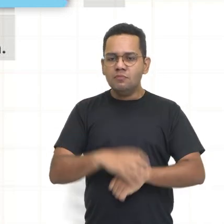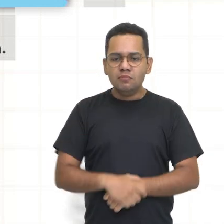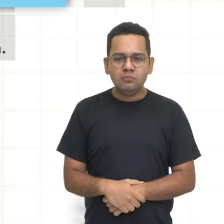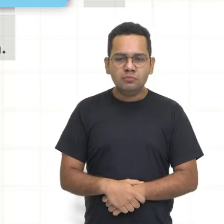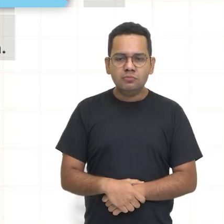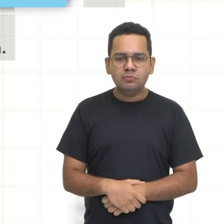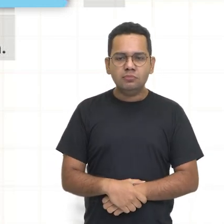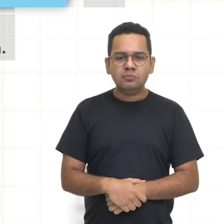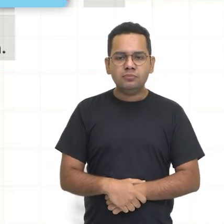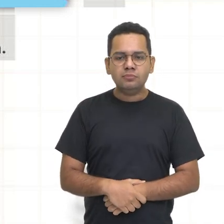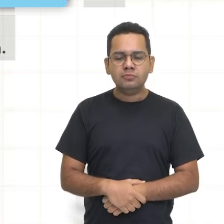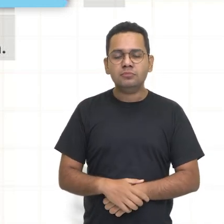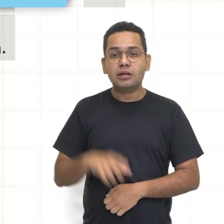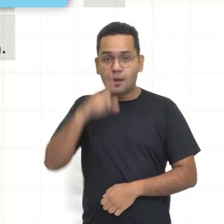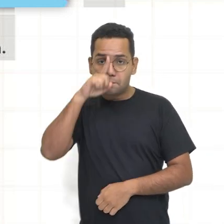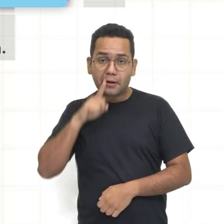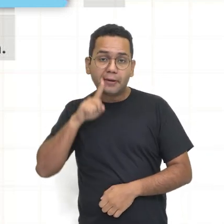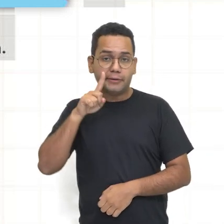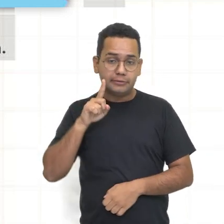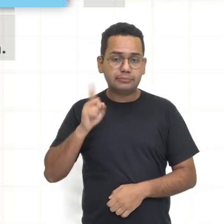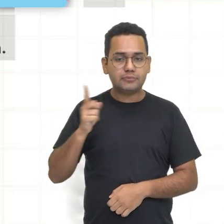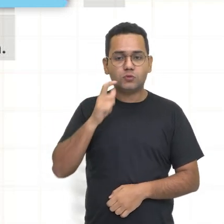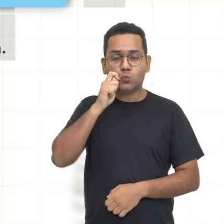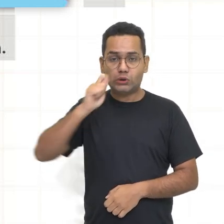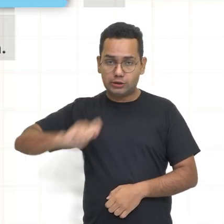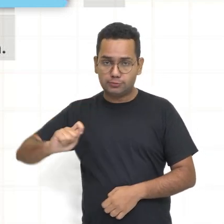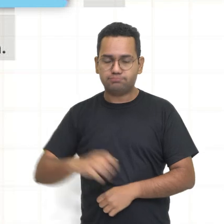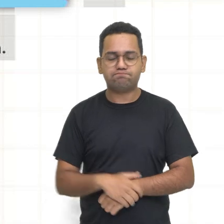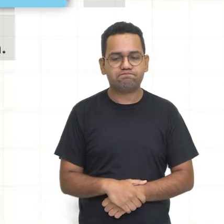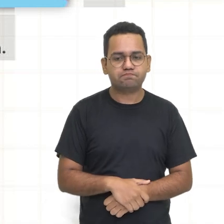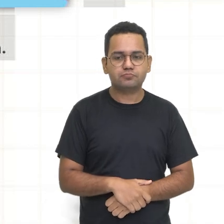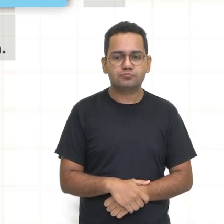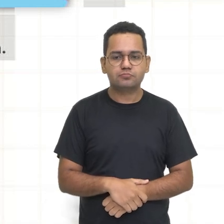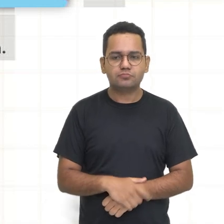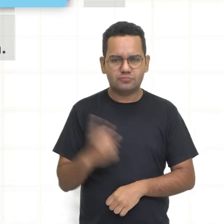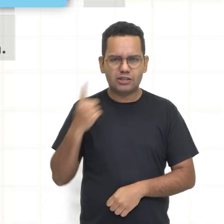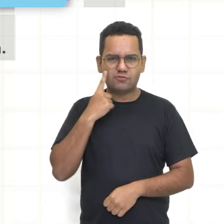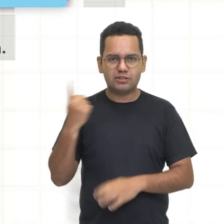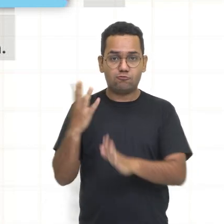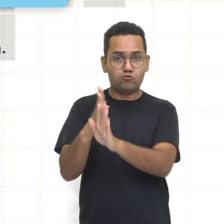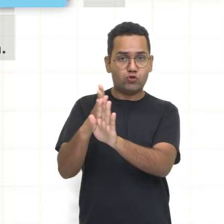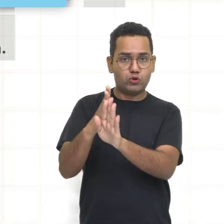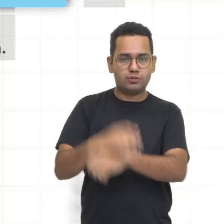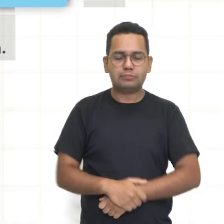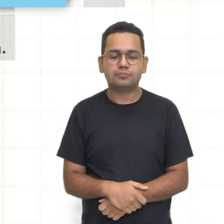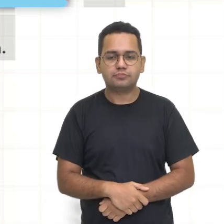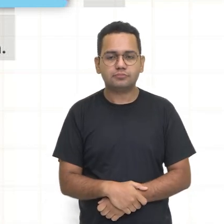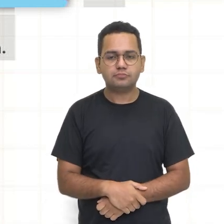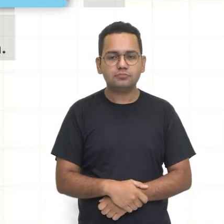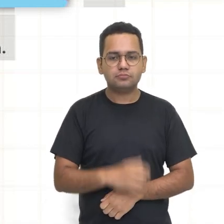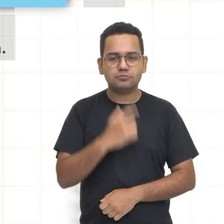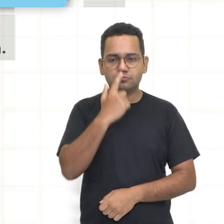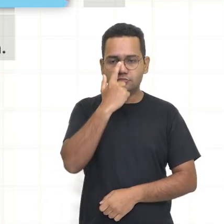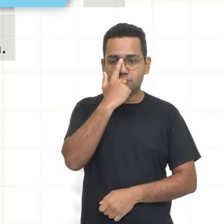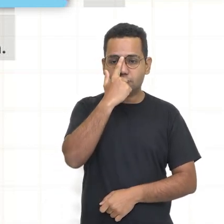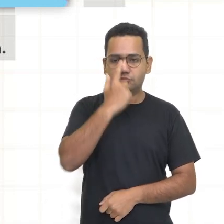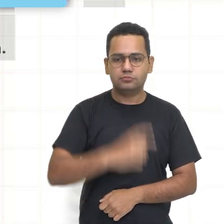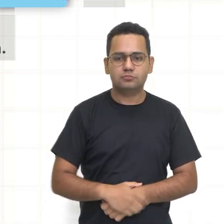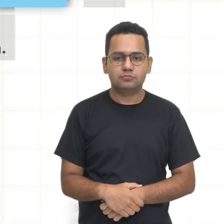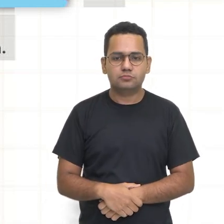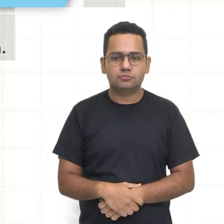aí. A Ucrânia, ela faz fronteira com a Rússia. Então, a Ucrânia, ela é um território ali,